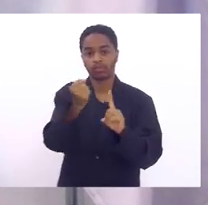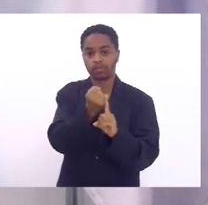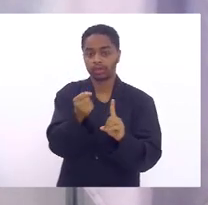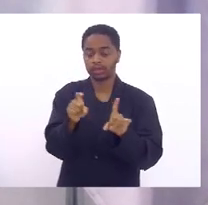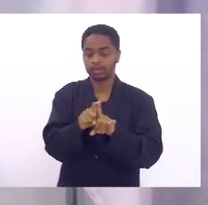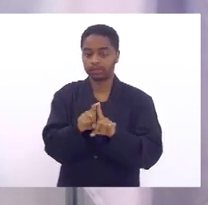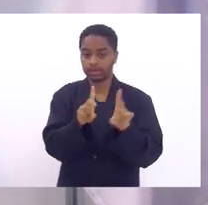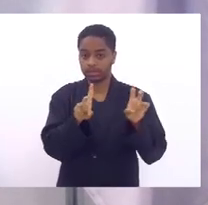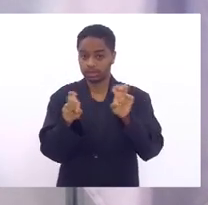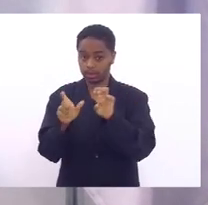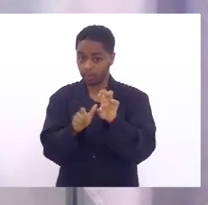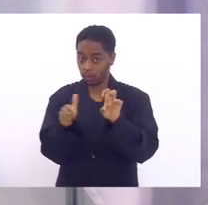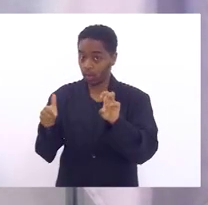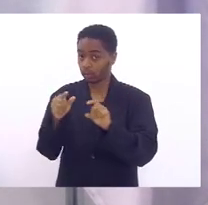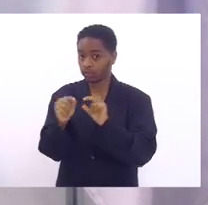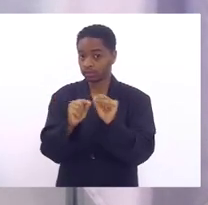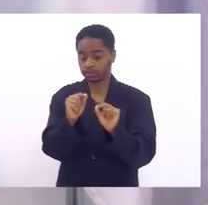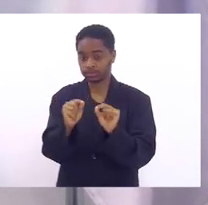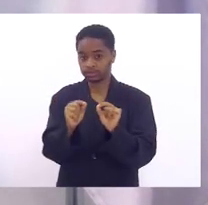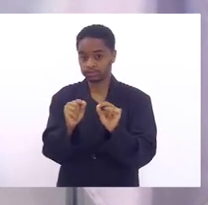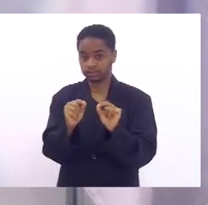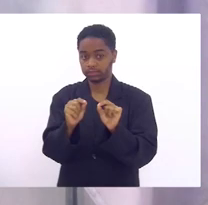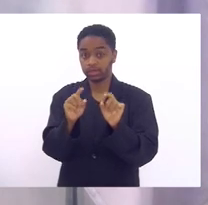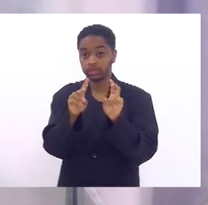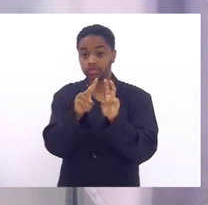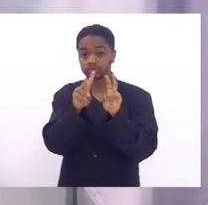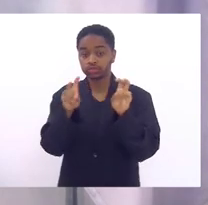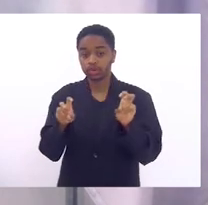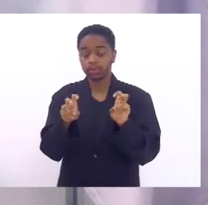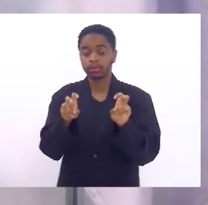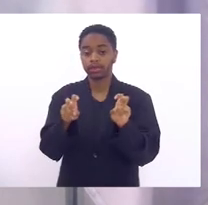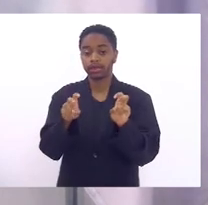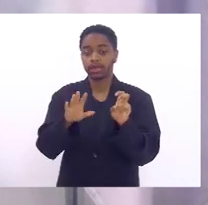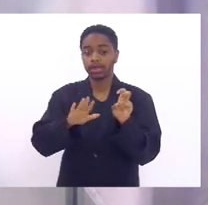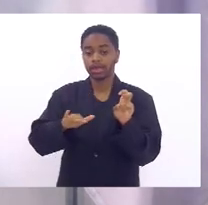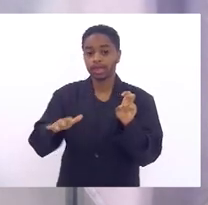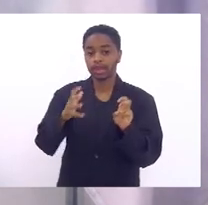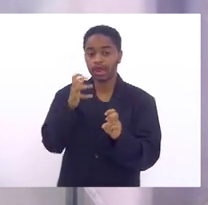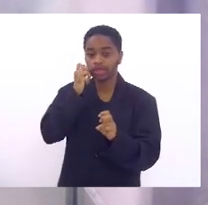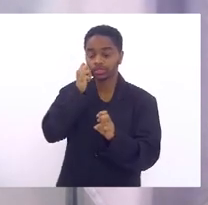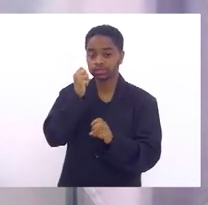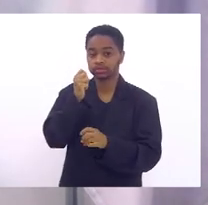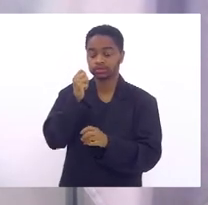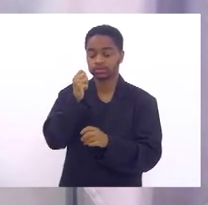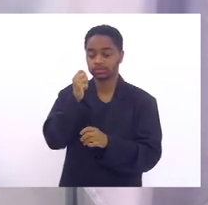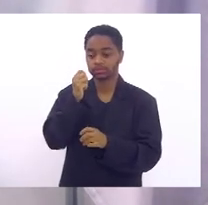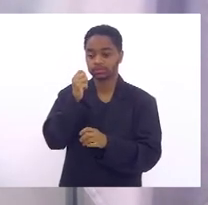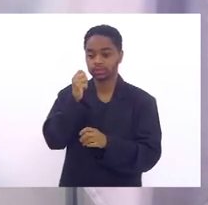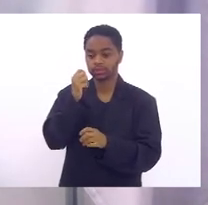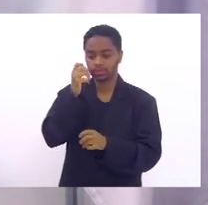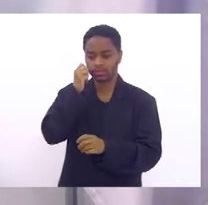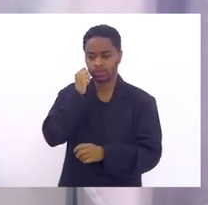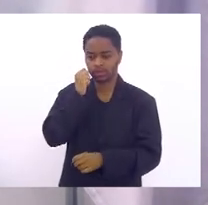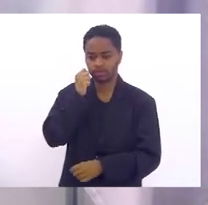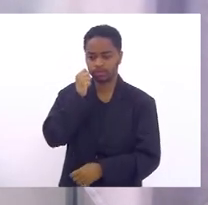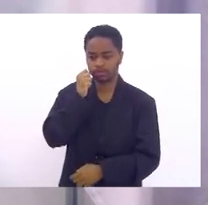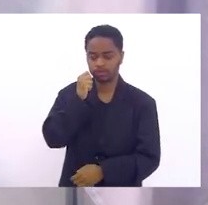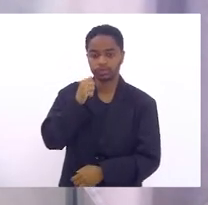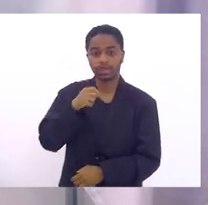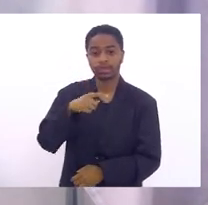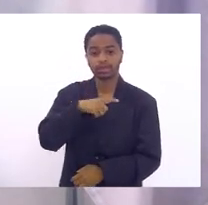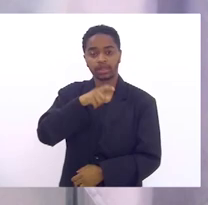gente quer tratar são com relação aos órfãos dessas mulheres né essas crianças essa família